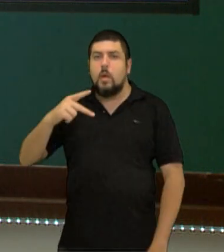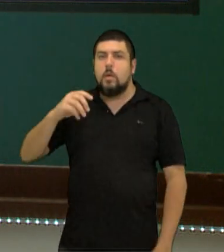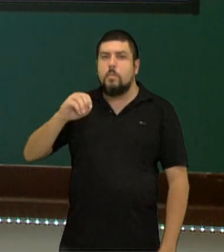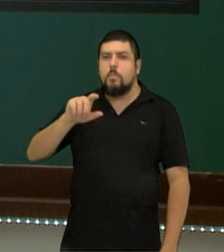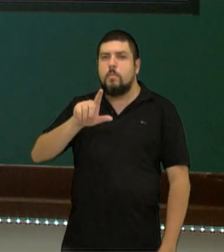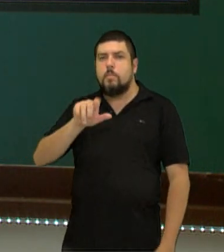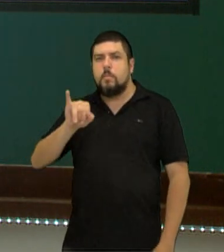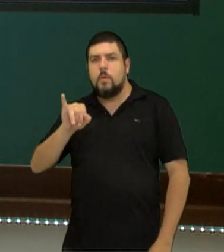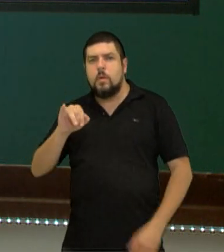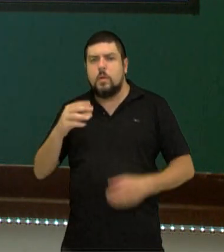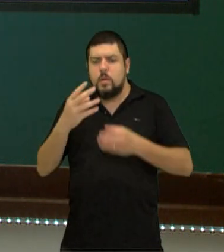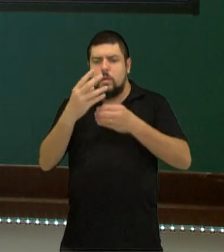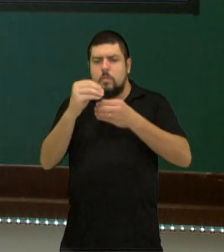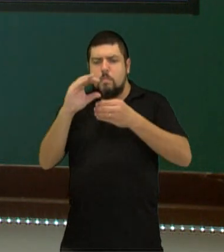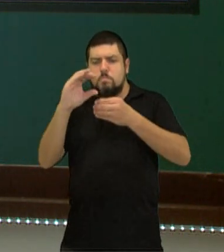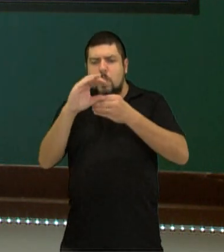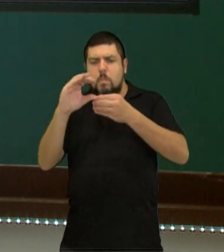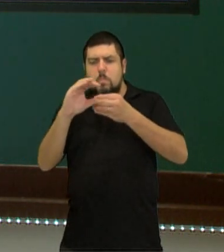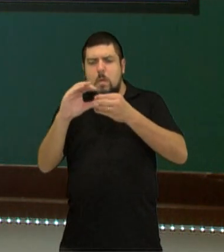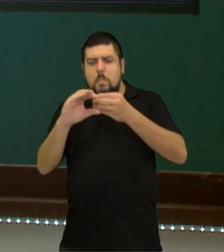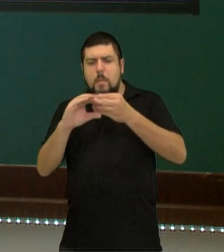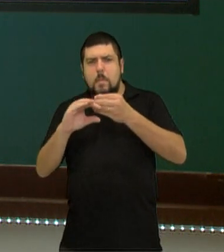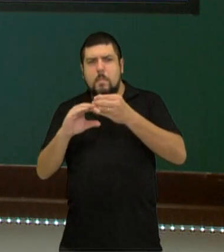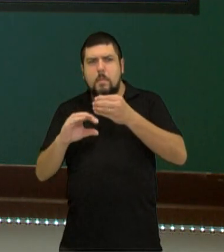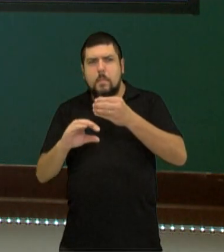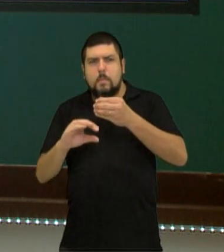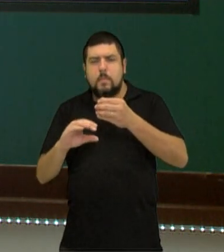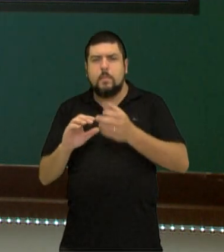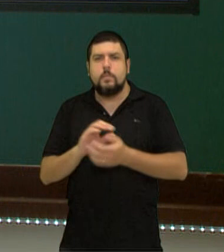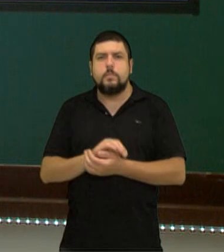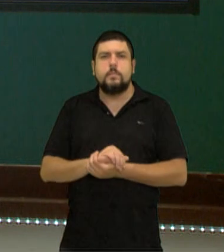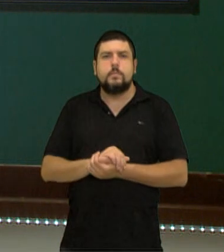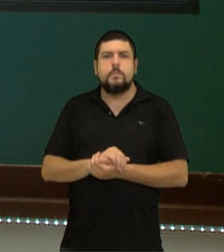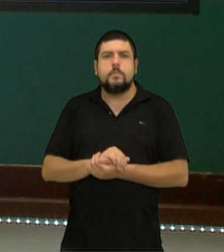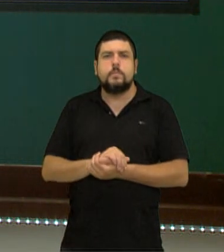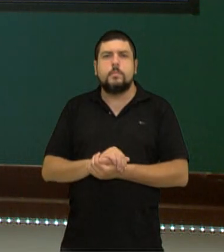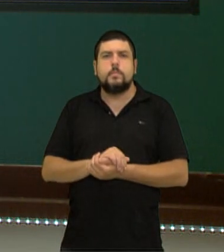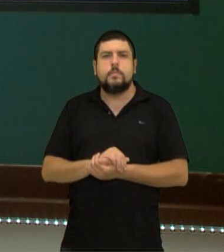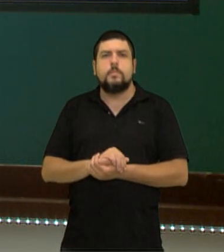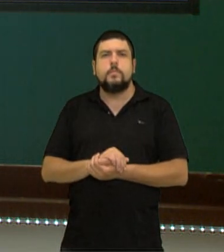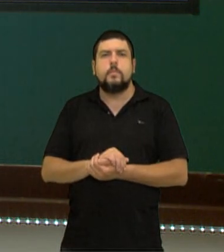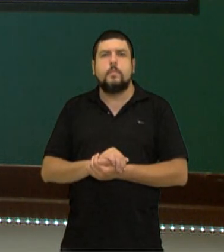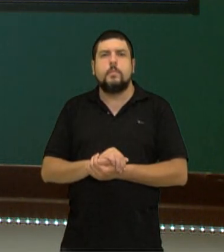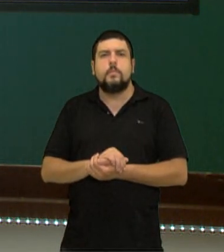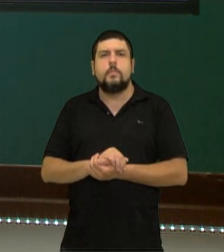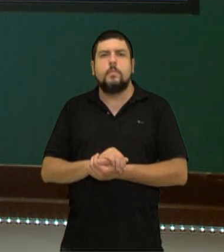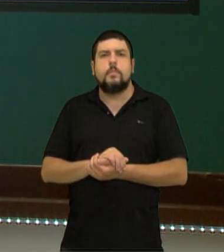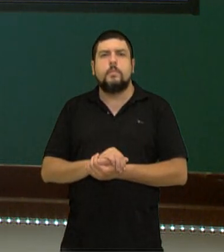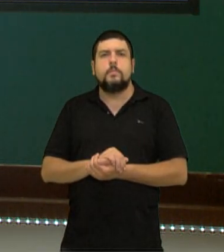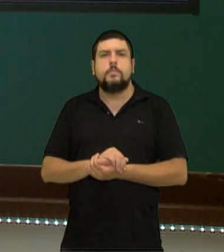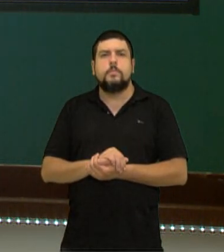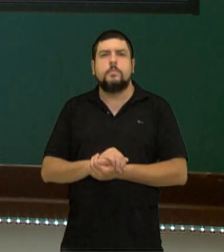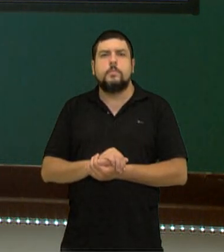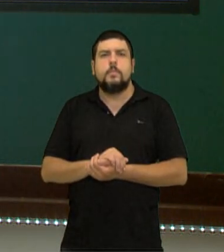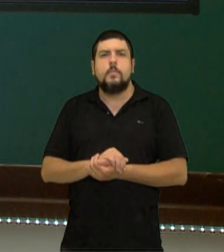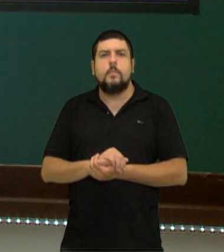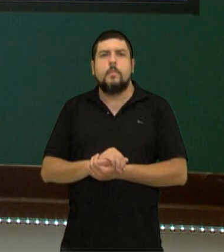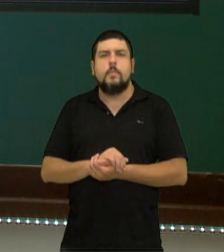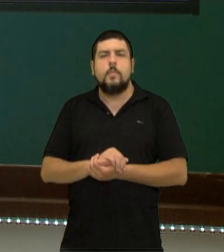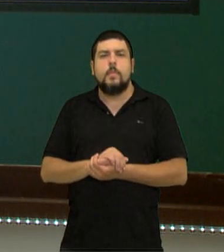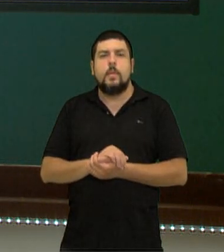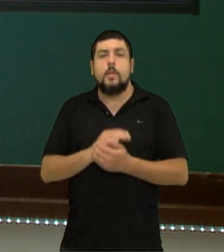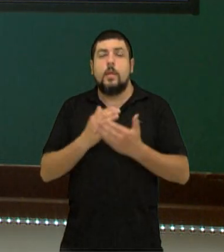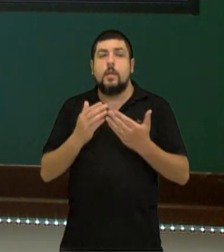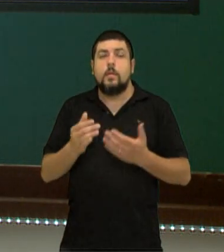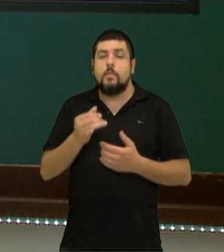muitos, vários. Então tem mais de três fases, De 4 para cima. Eu trago